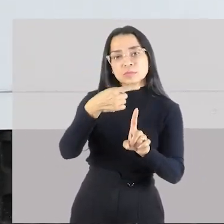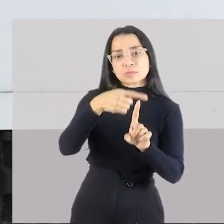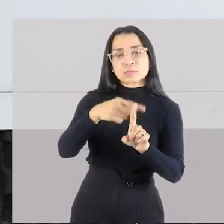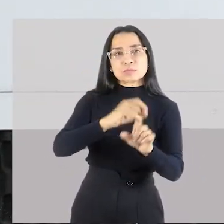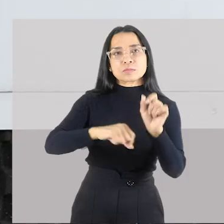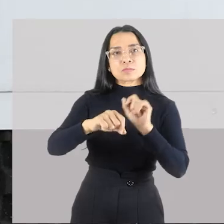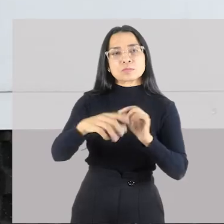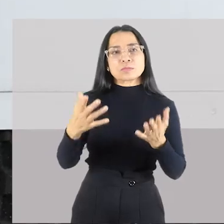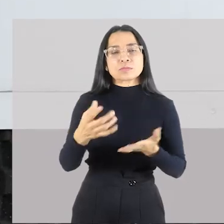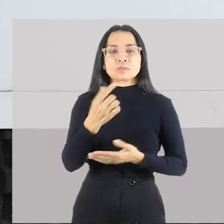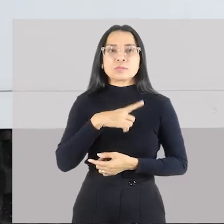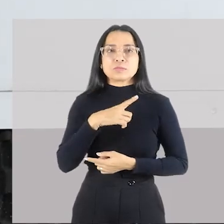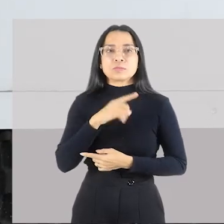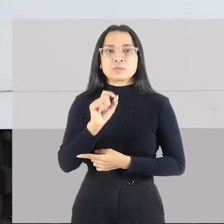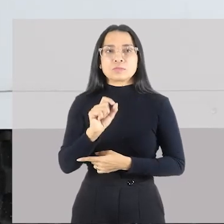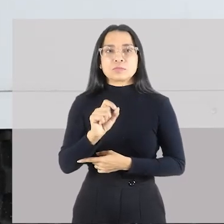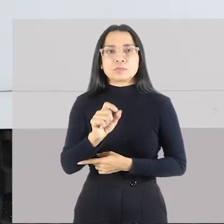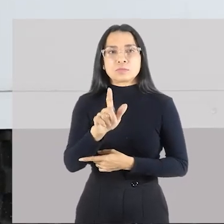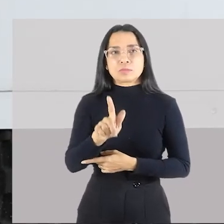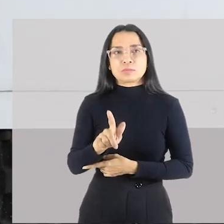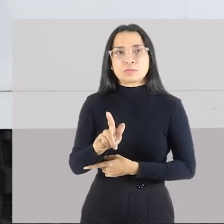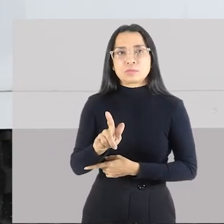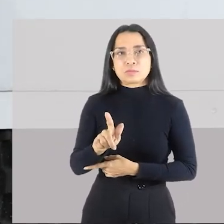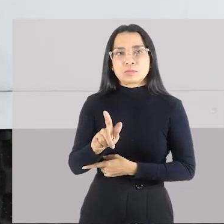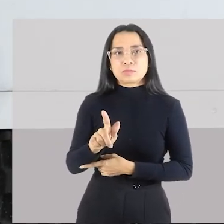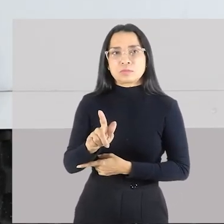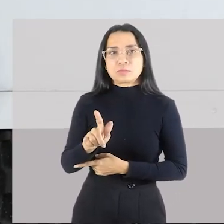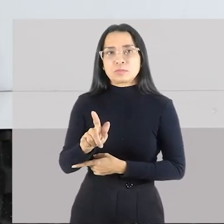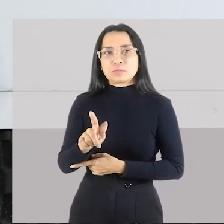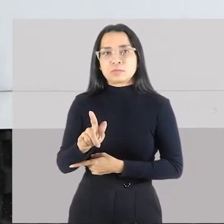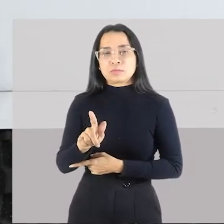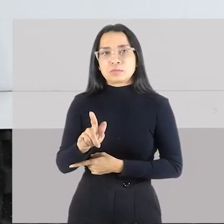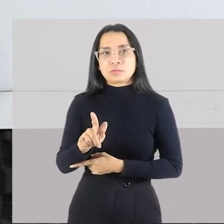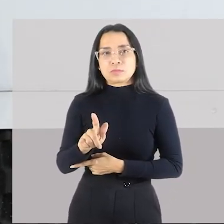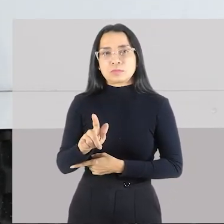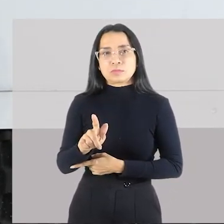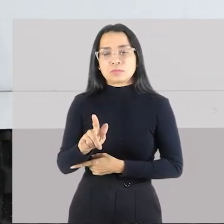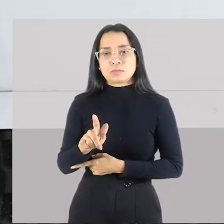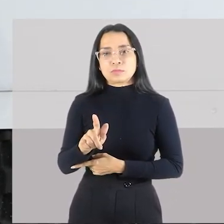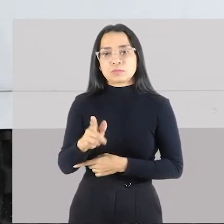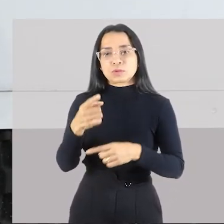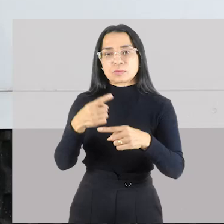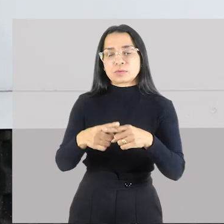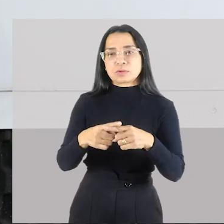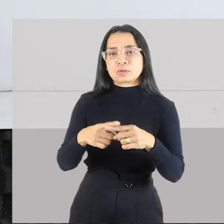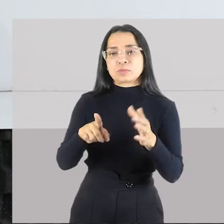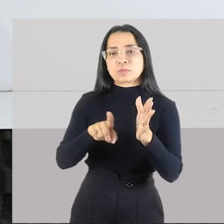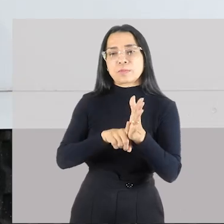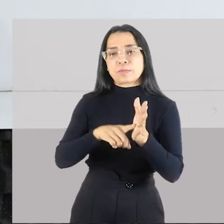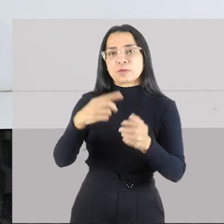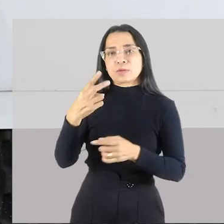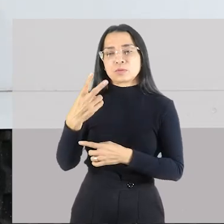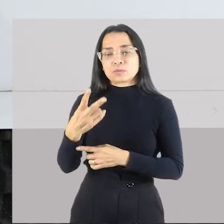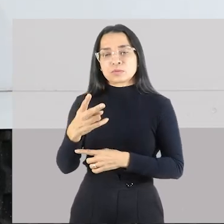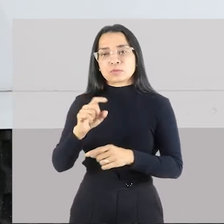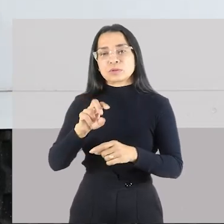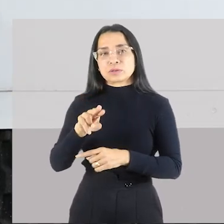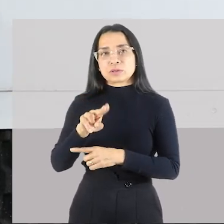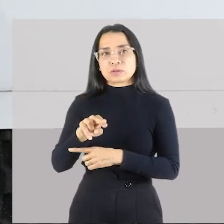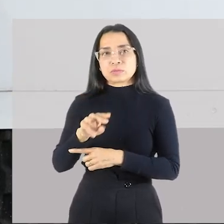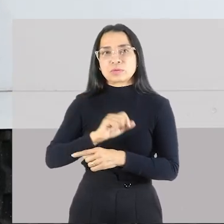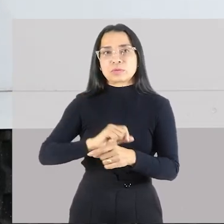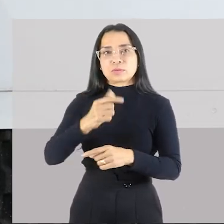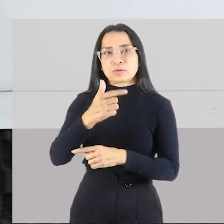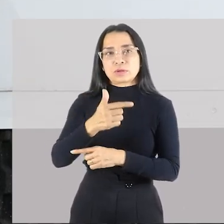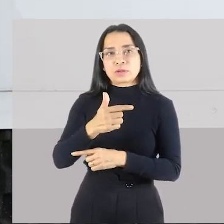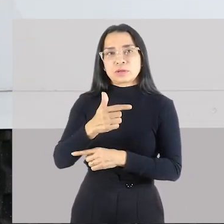Então, você vai ter G multiplicado por menos 2 dá menos 2G, menos